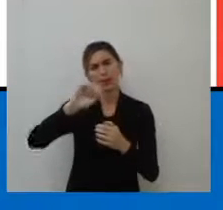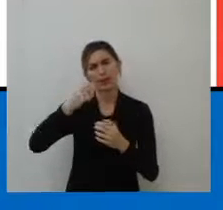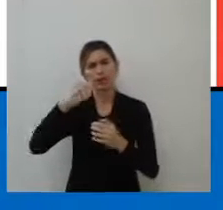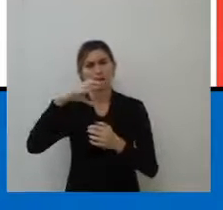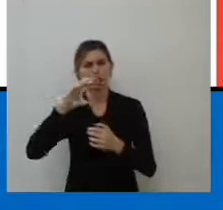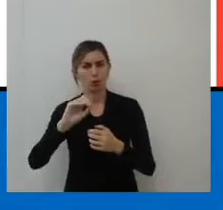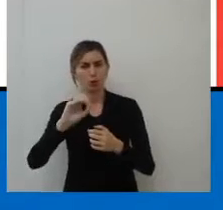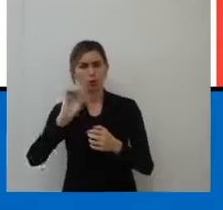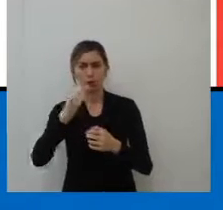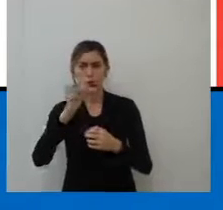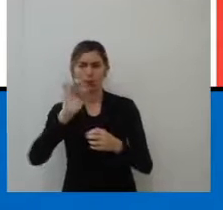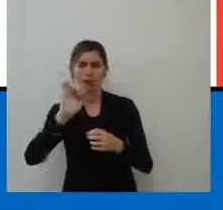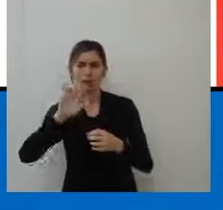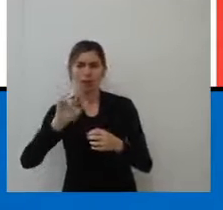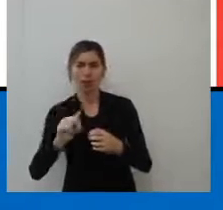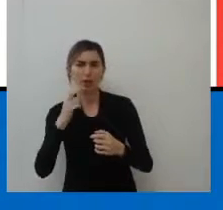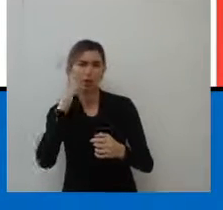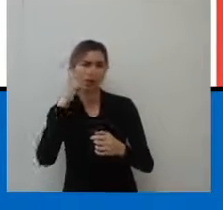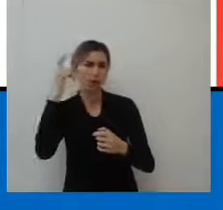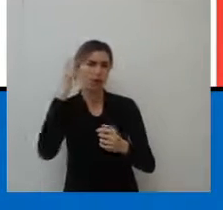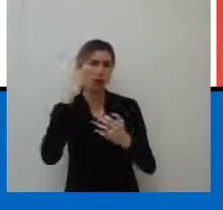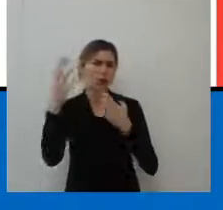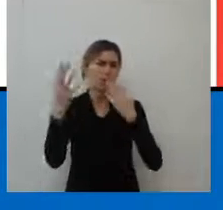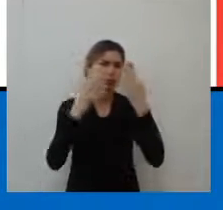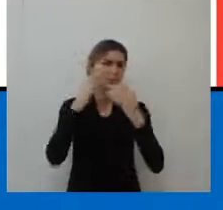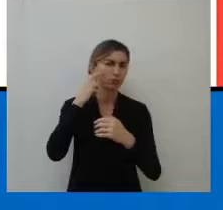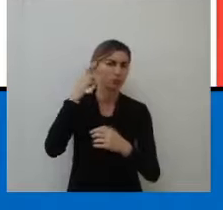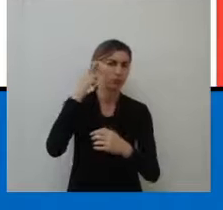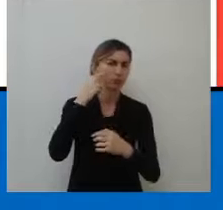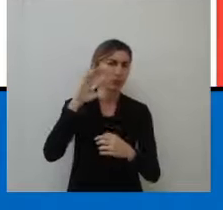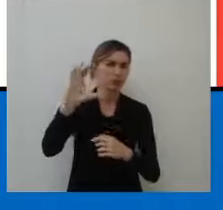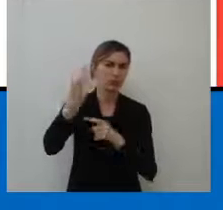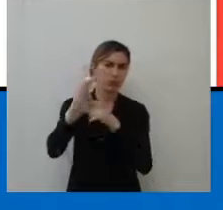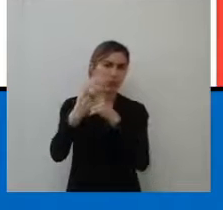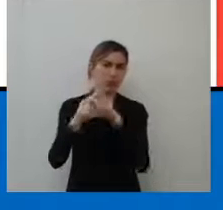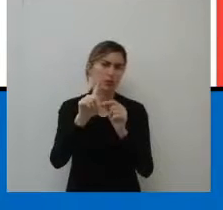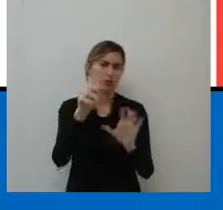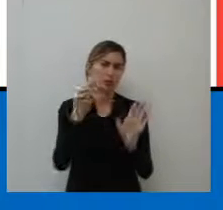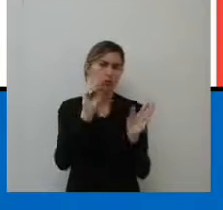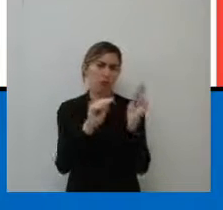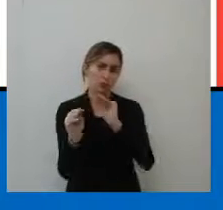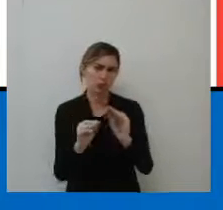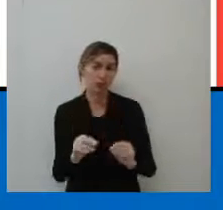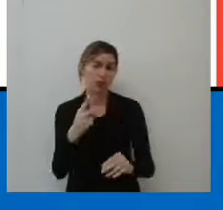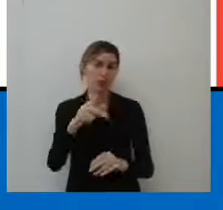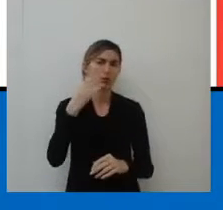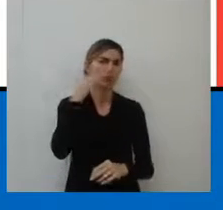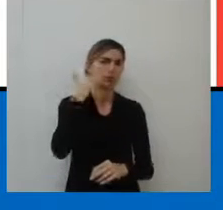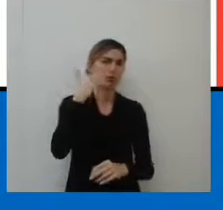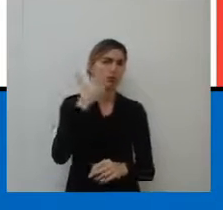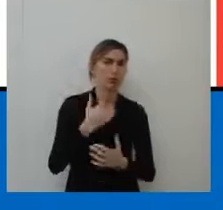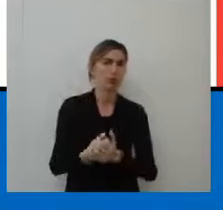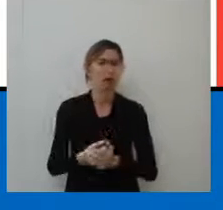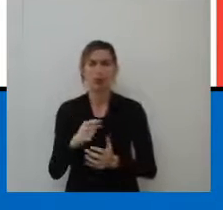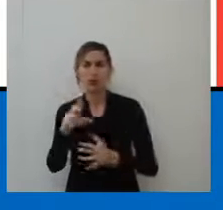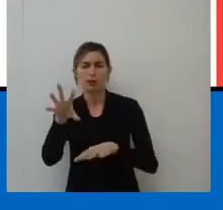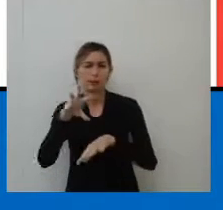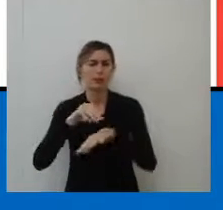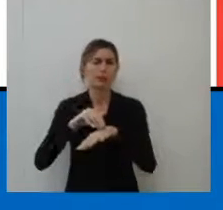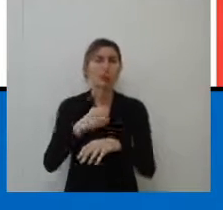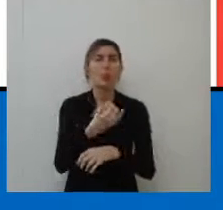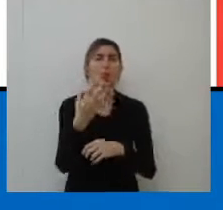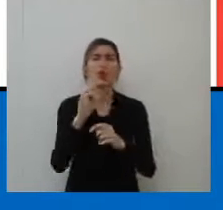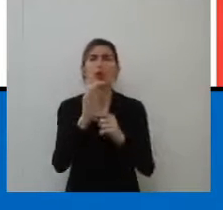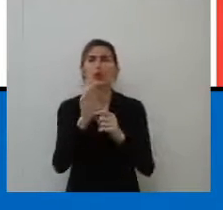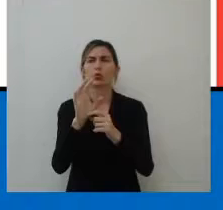vai ser a questão da inteligência, tá? Da ciência que você vai colocar para fazer aquele celular. Esse celular vai pegar até quanto